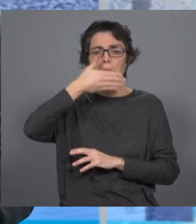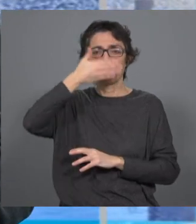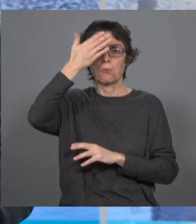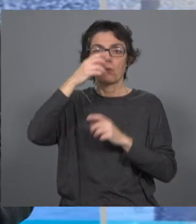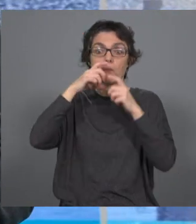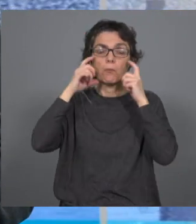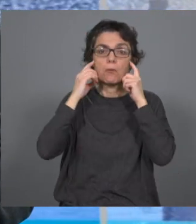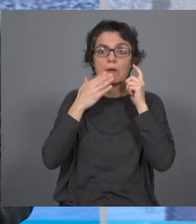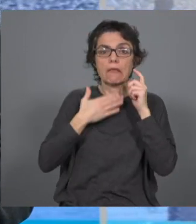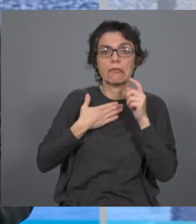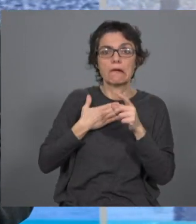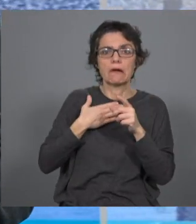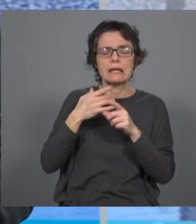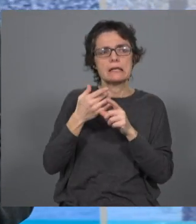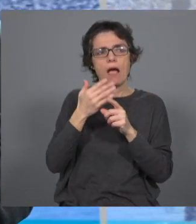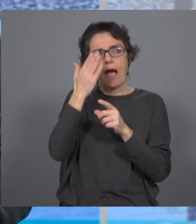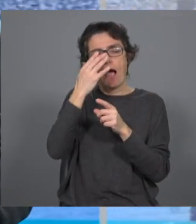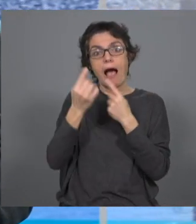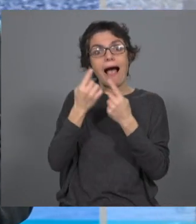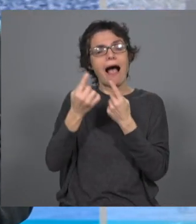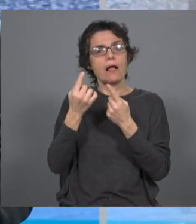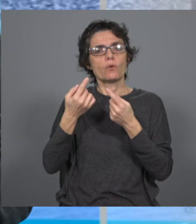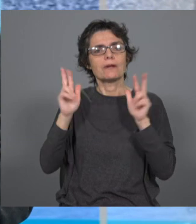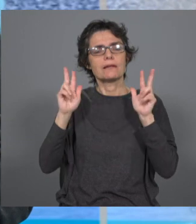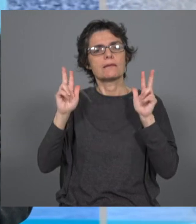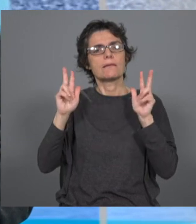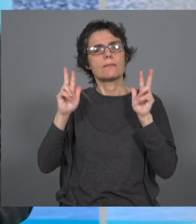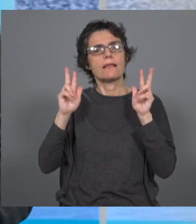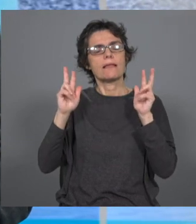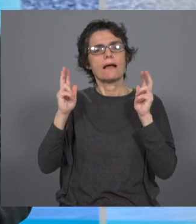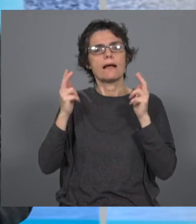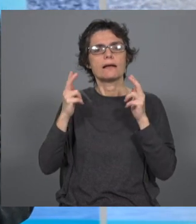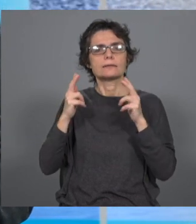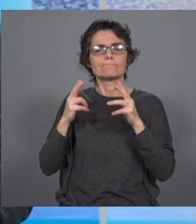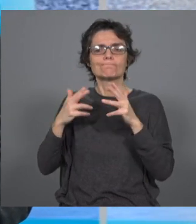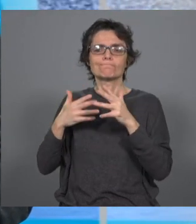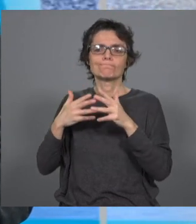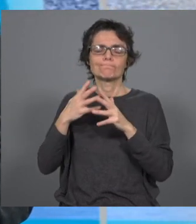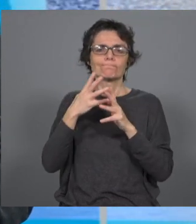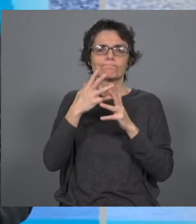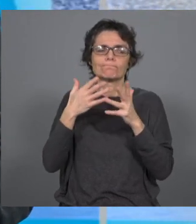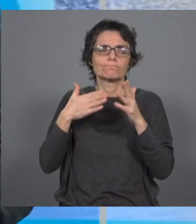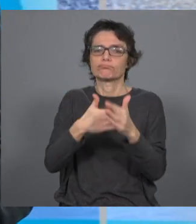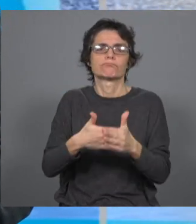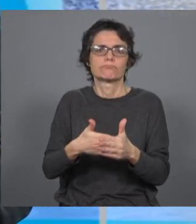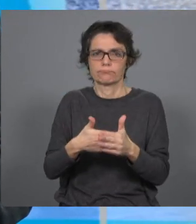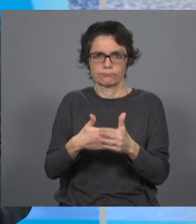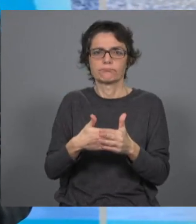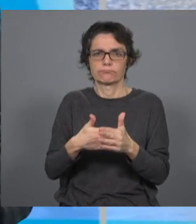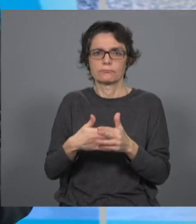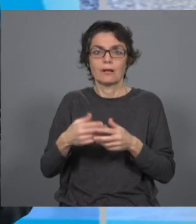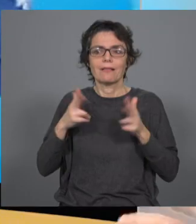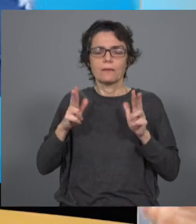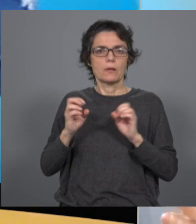condiciona a nossa liberdade. E como atentado à liberdade, a nossa liberdade, nós reagimos, não aceitamos. Há aqui,